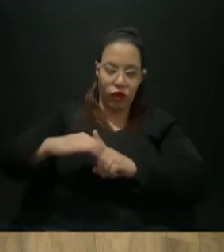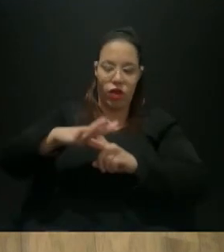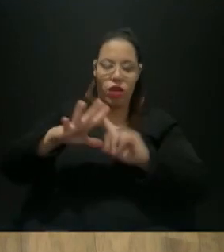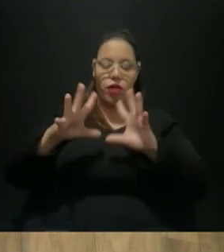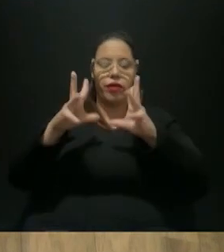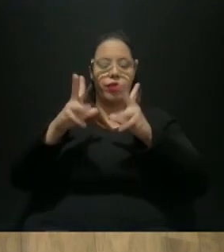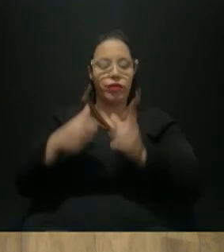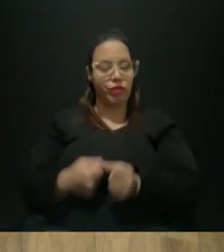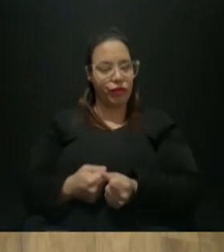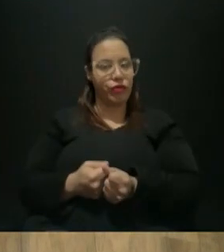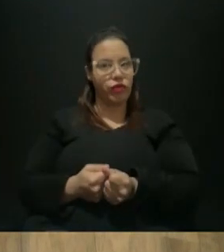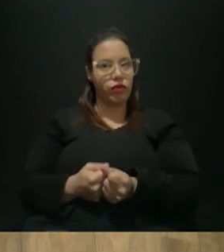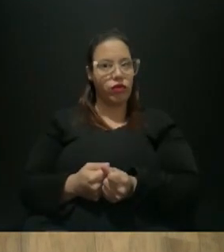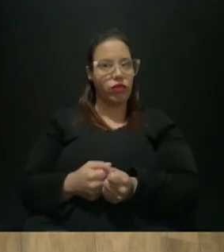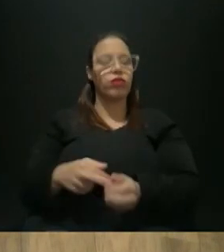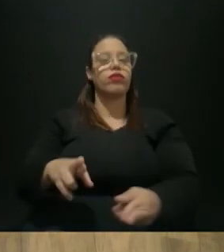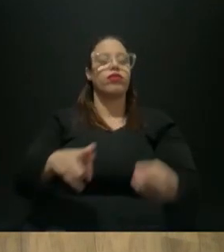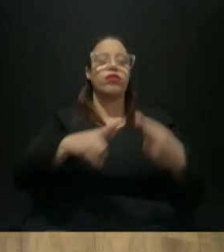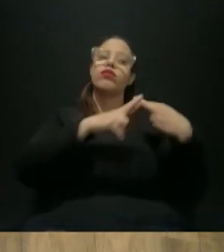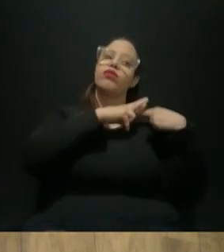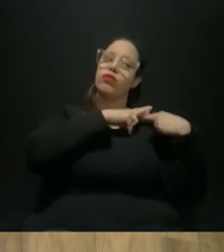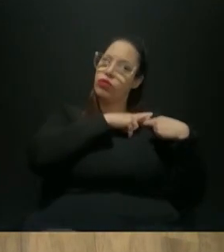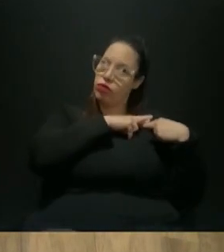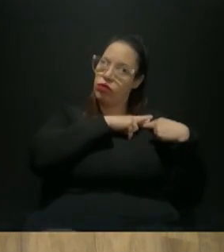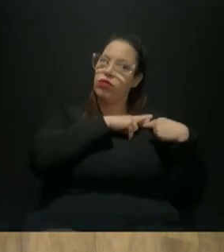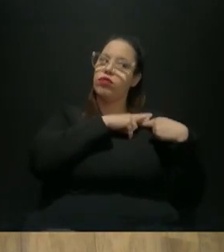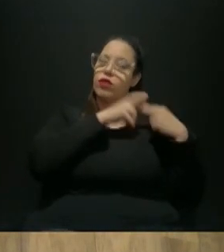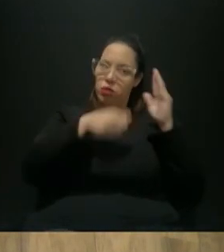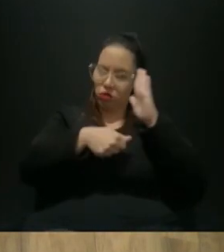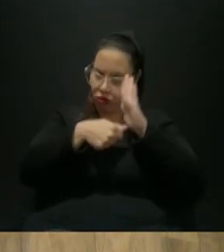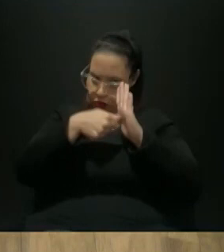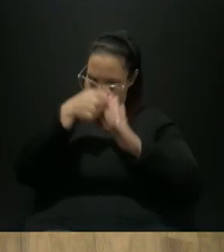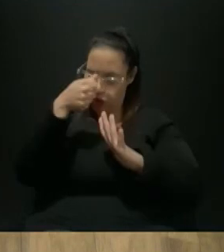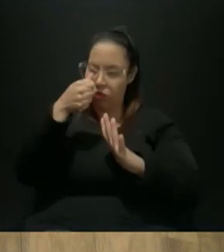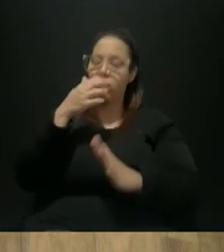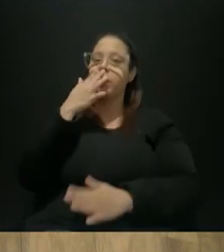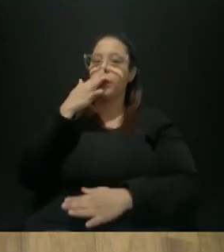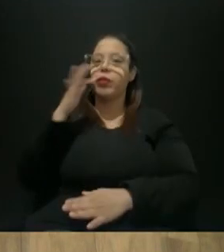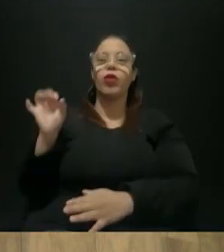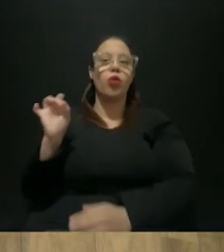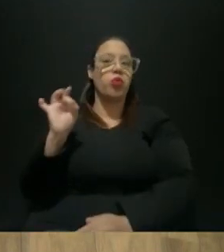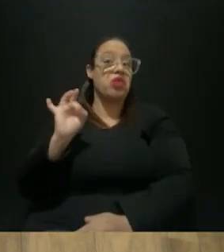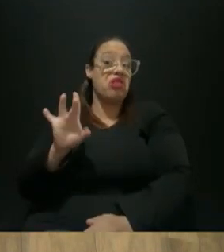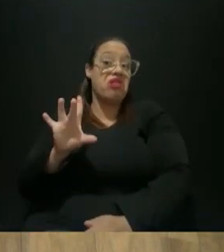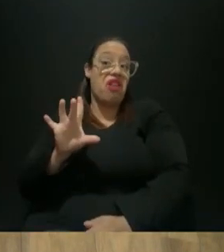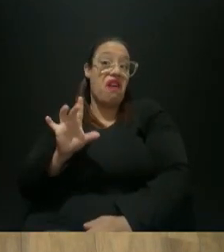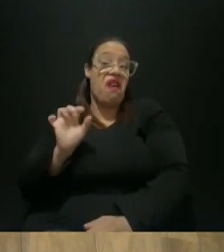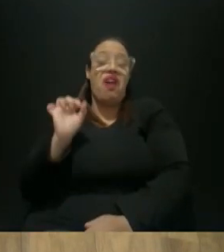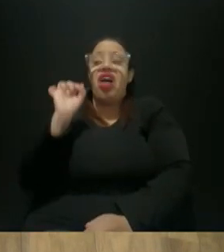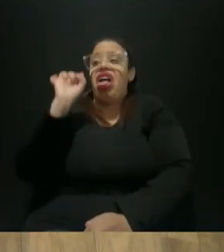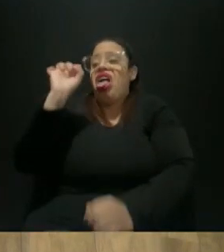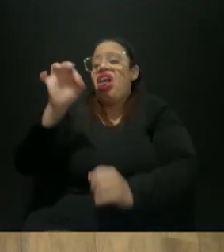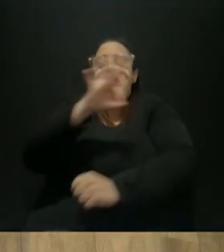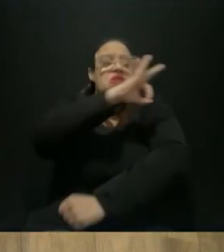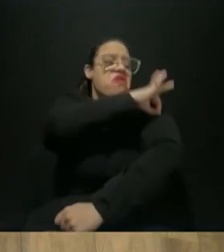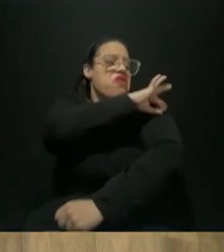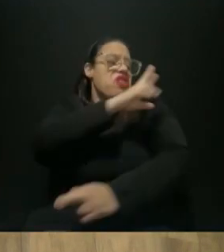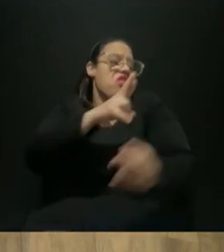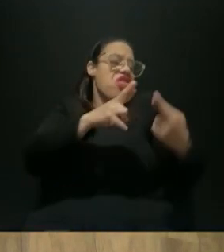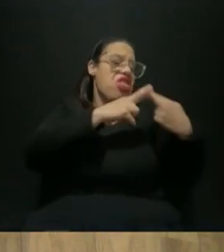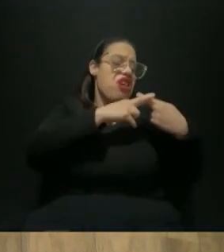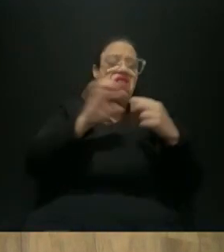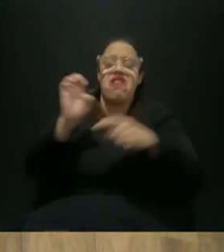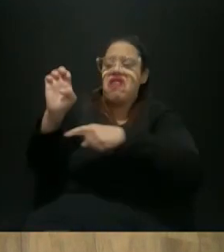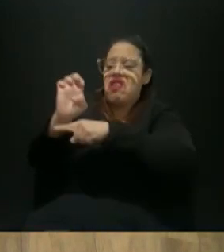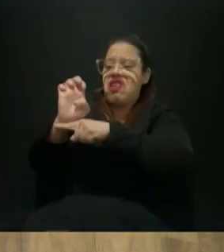é responsável pela primeira infância. Não é só uma questão de que a prefeitura é responsável, o Estado, o governo. É